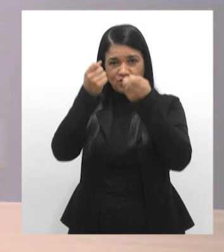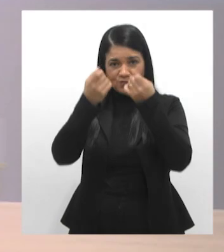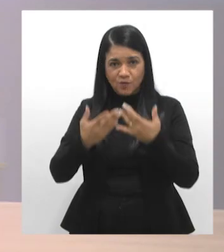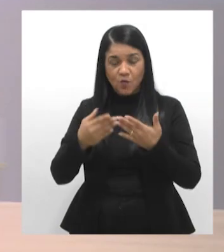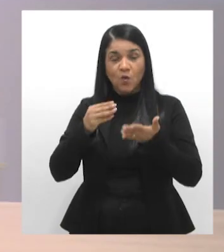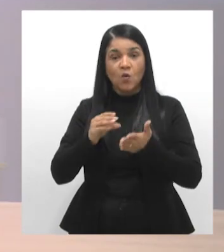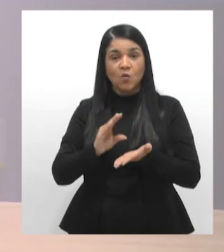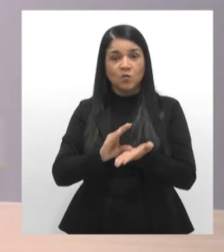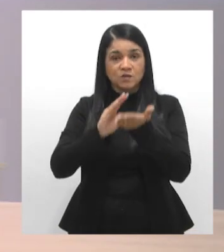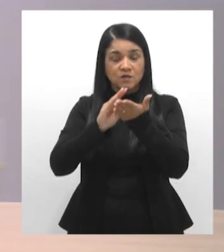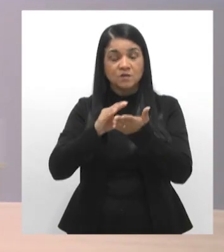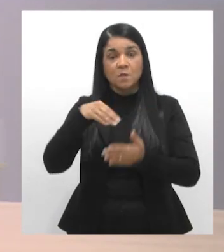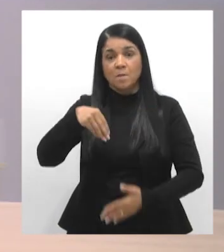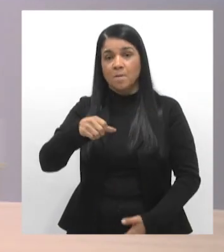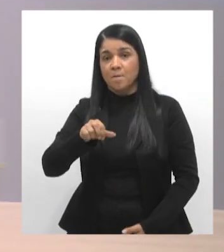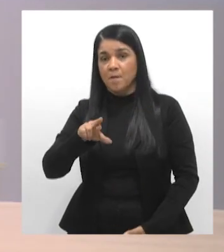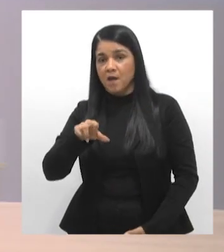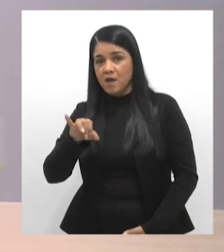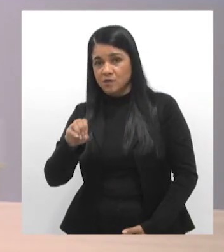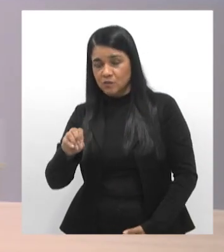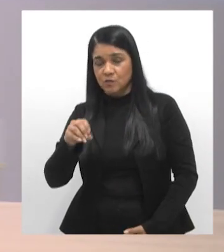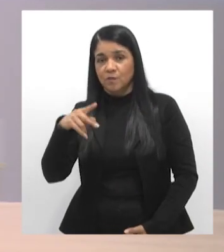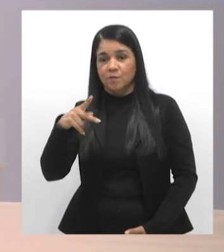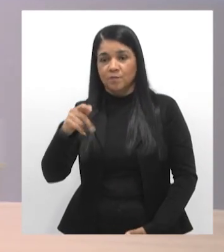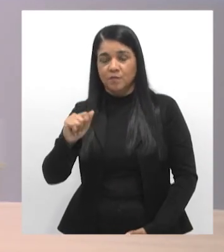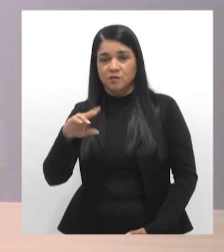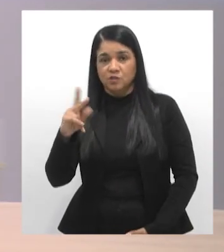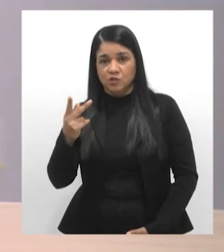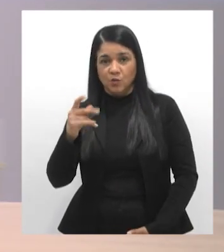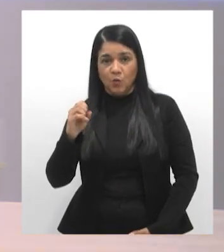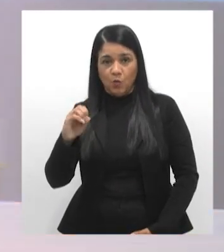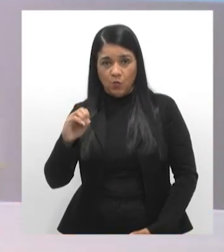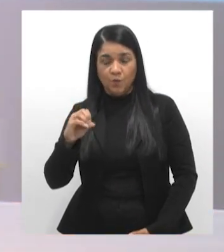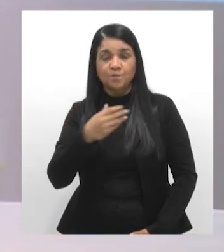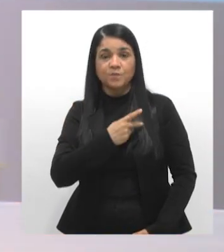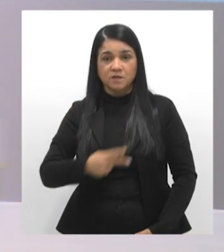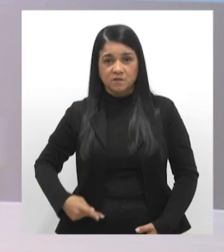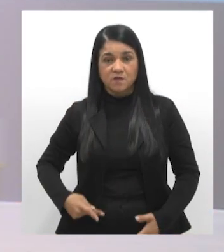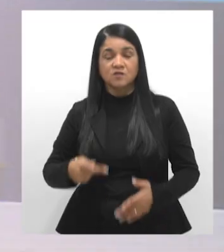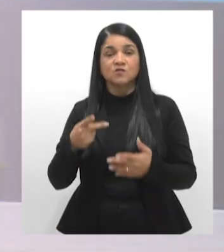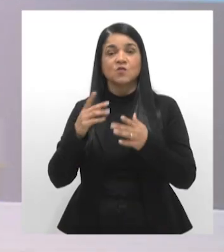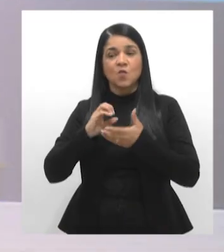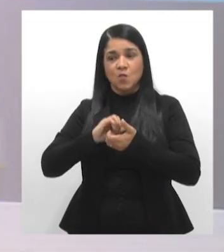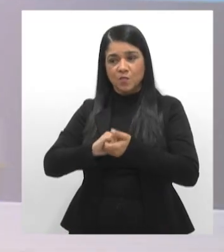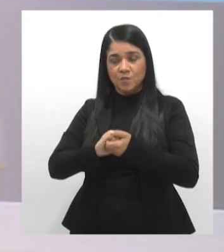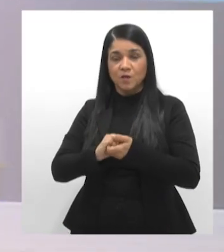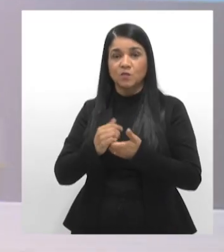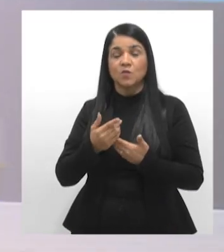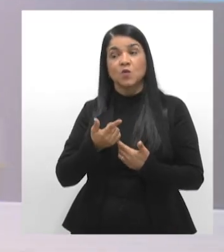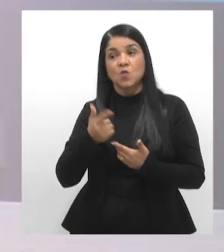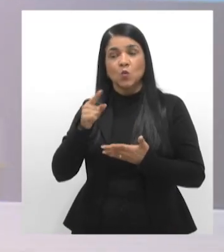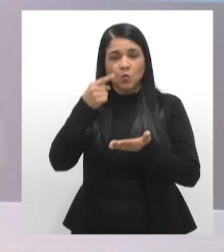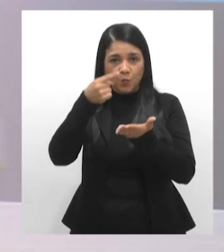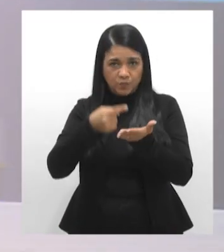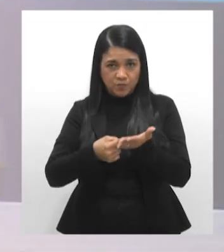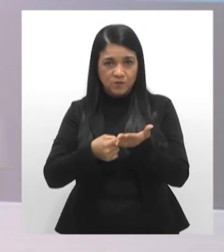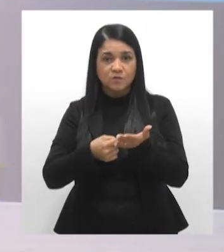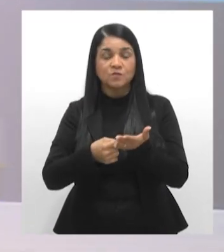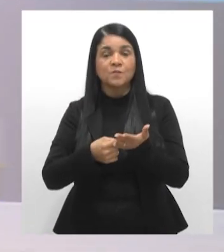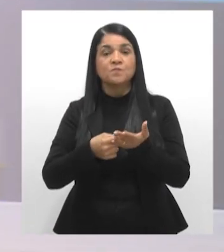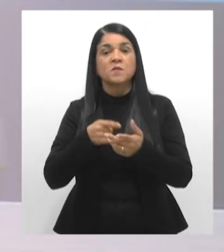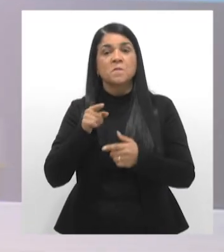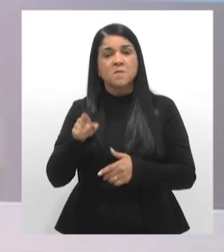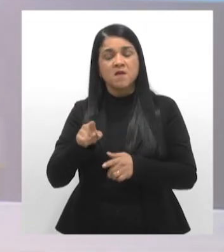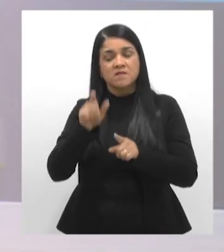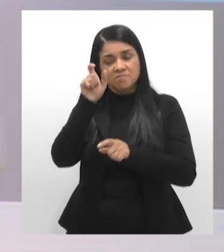nosso presidente, Márcio Pacheco, de transmitir os cumprimentos do nosso presidente lá no evento hoje, mas ele também preza muito